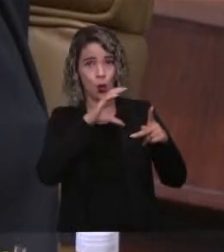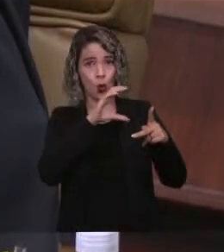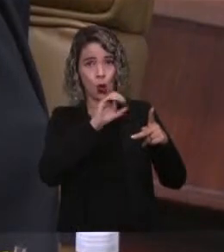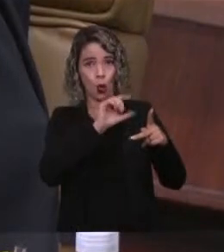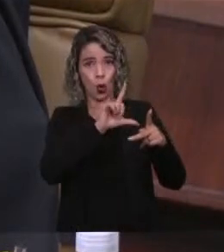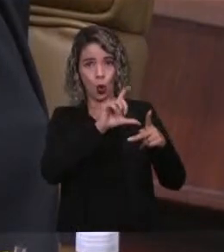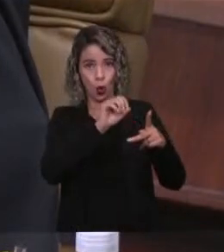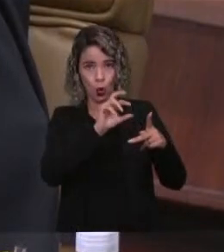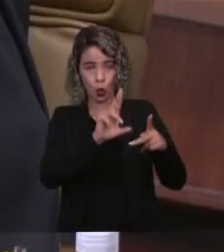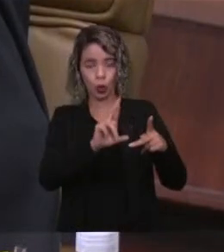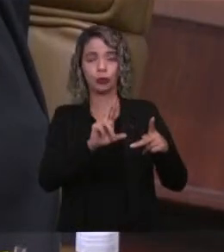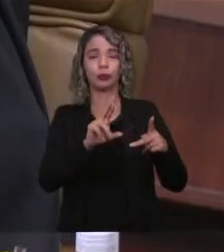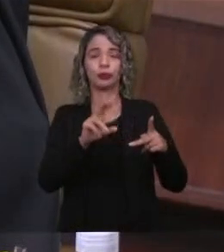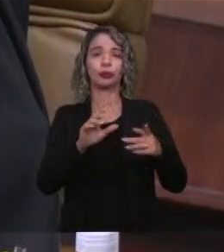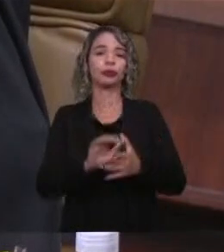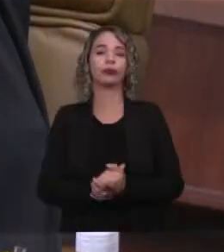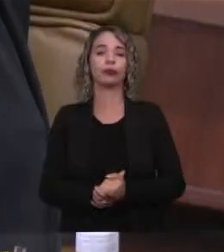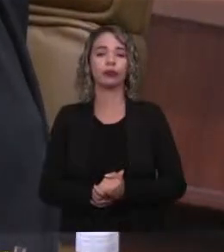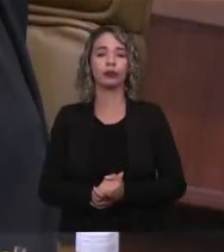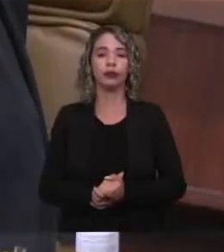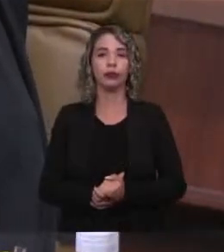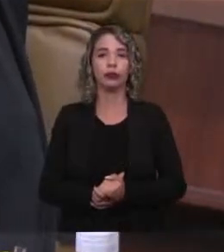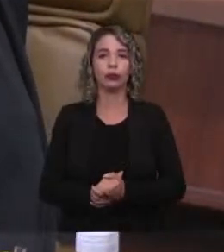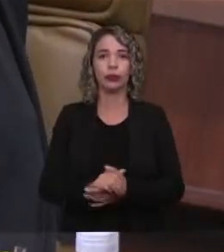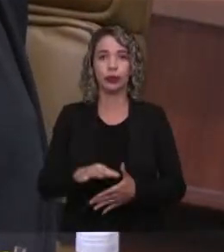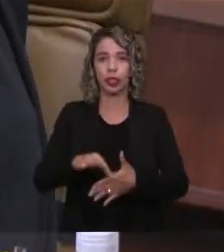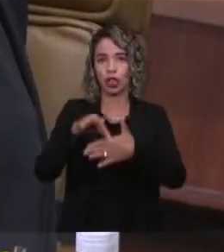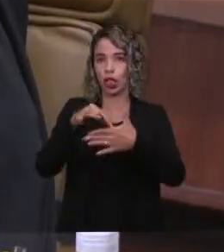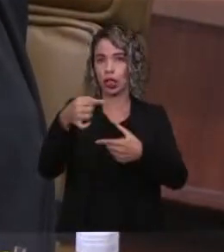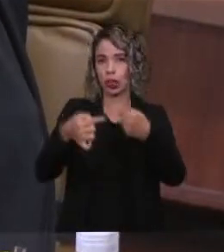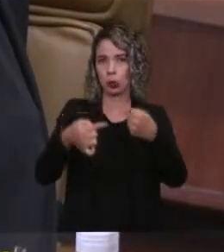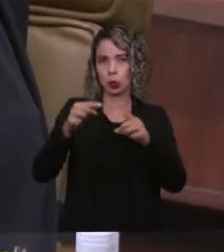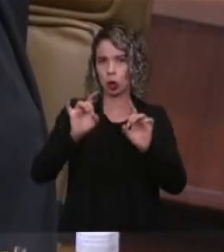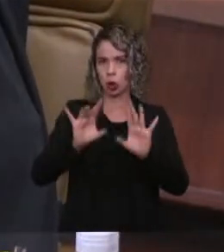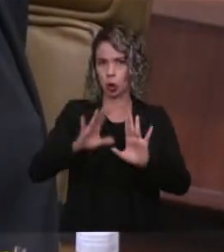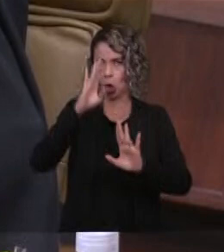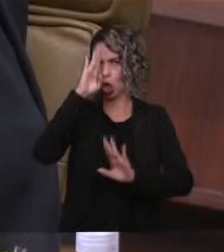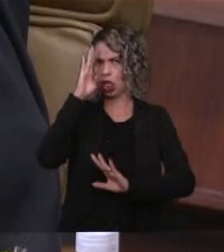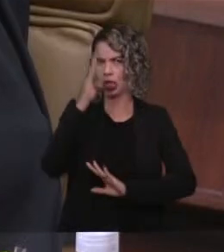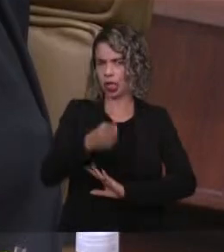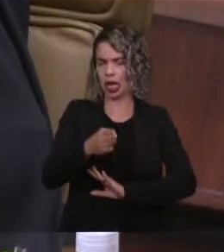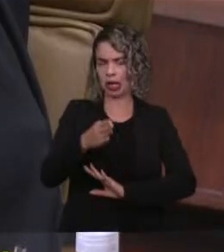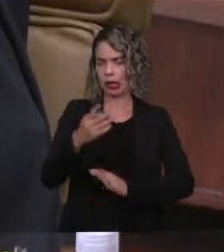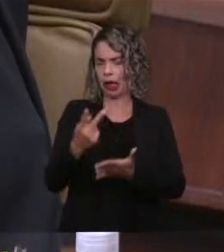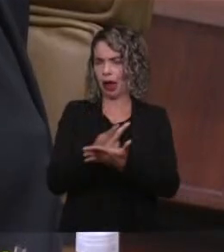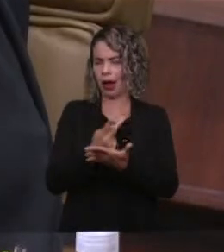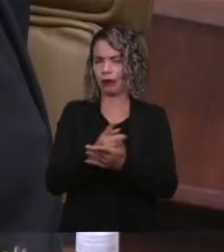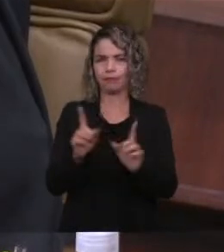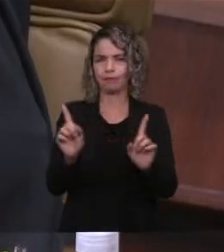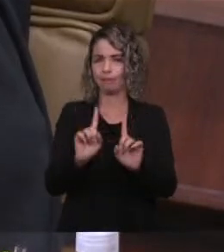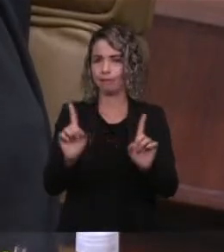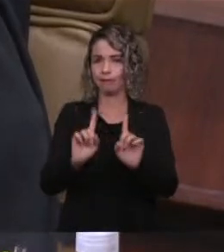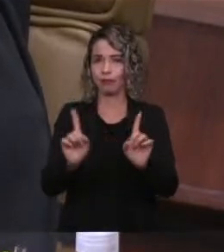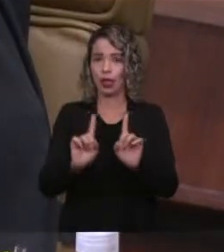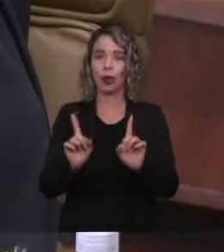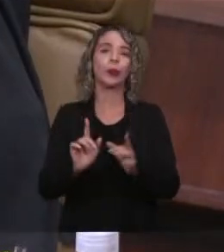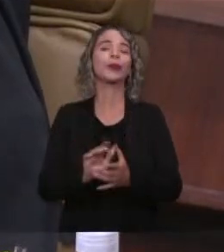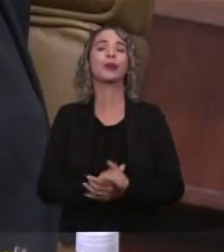Mello, não que a indicação política por si só ela seja ilícita, muito longe